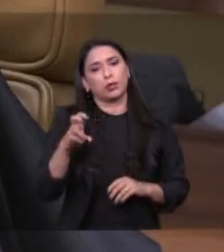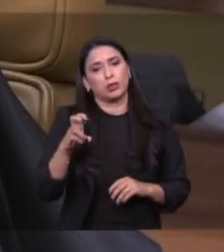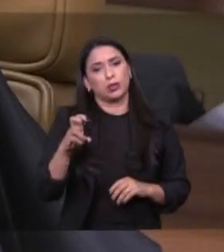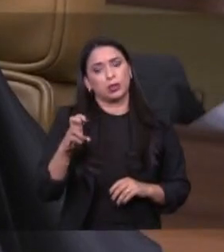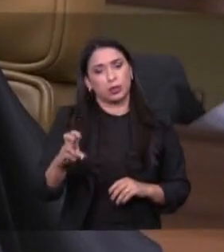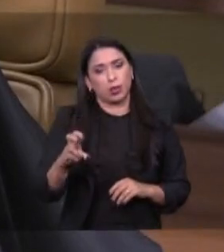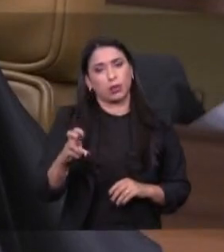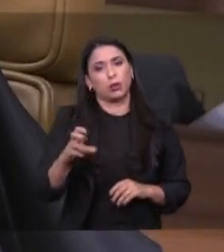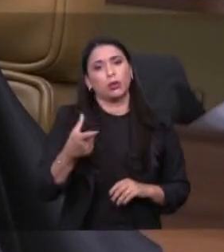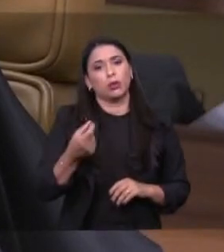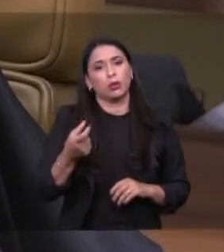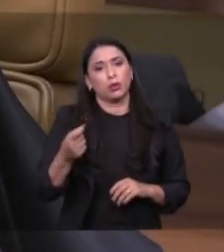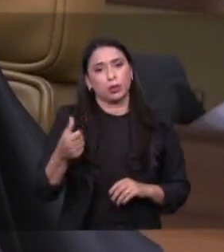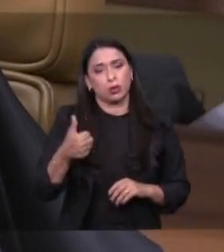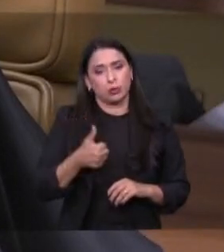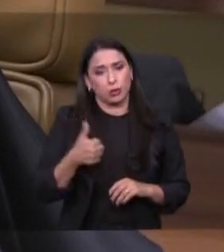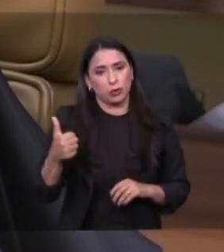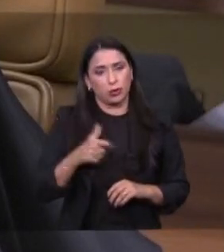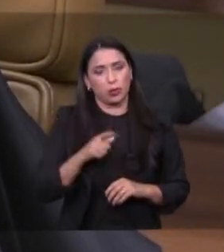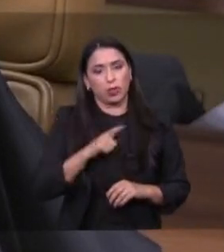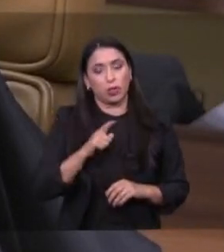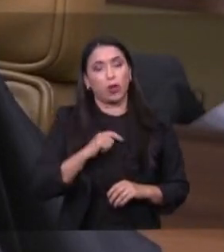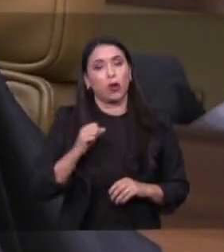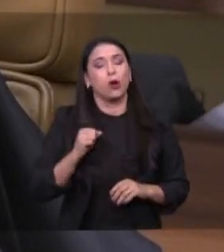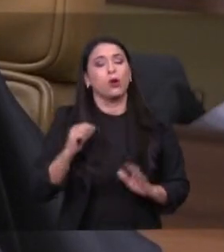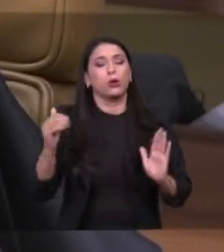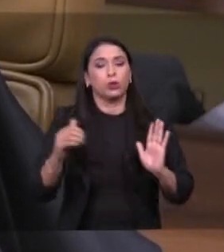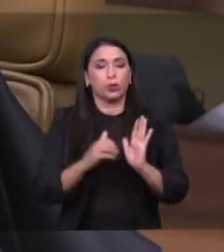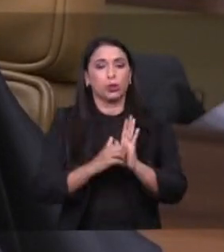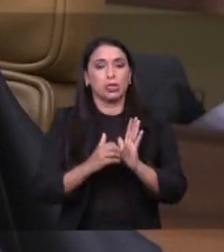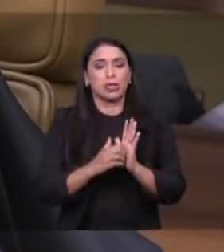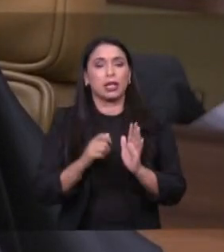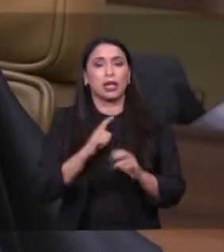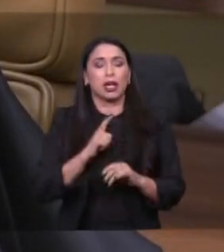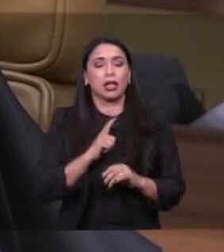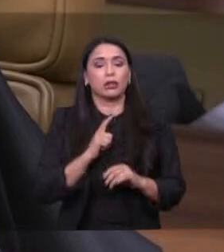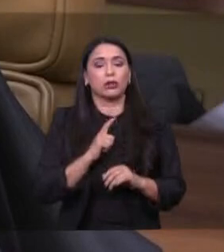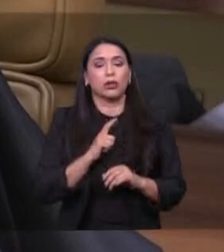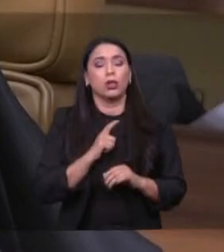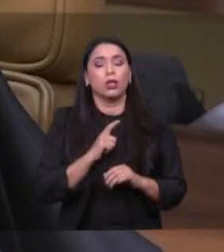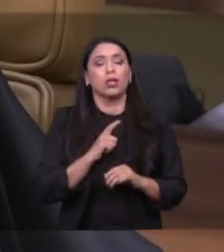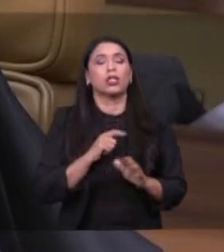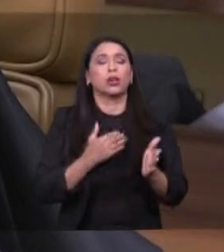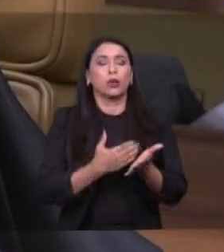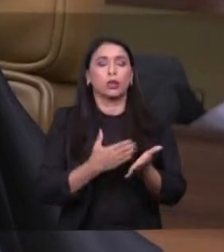4.205/2001, número 37/2007 no Senado Federal, que deu origem à lei